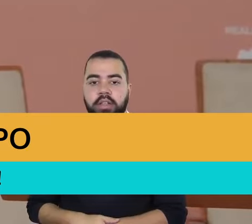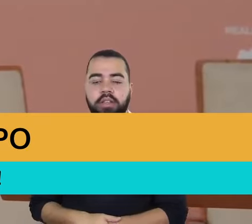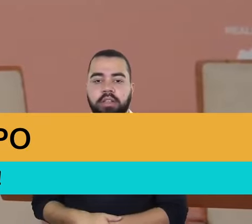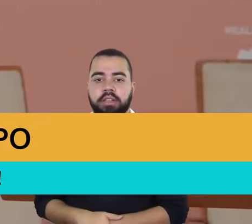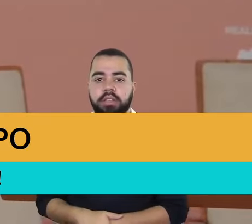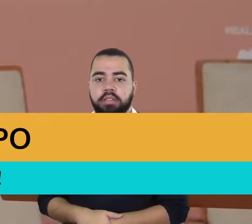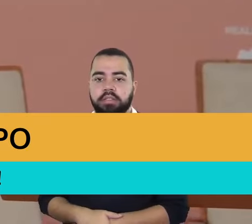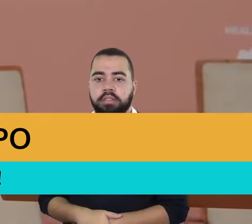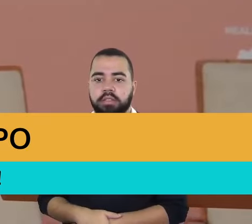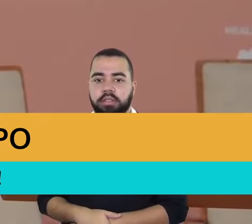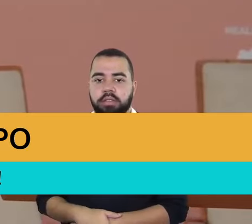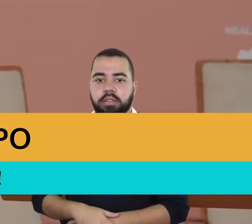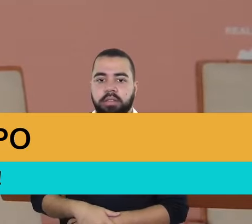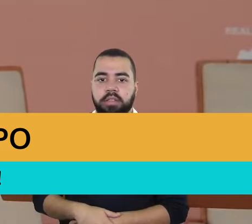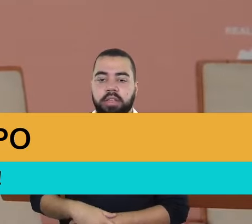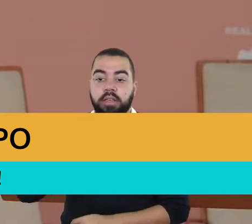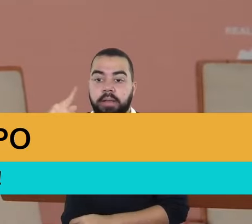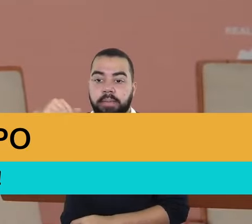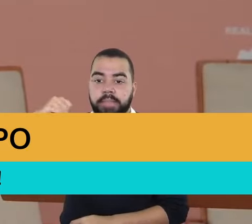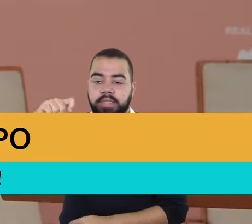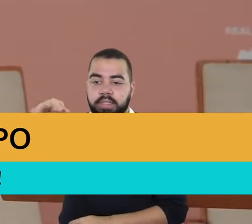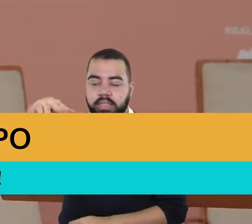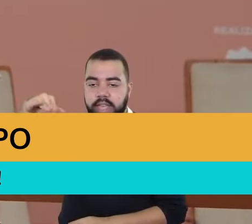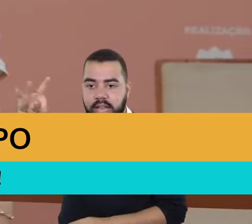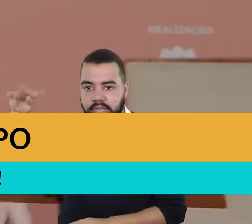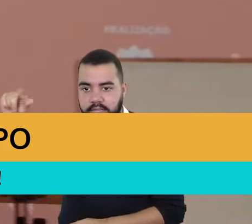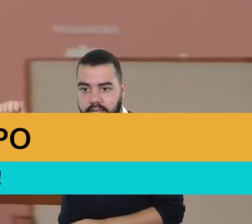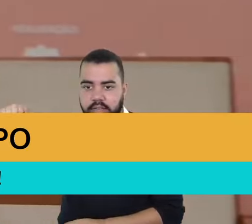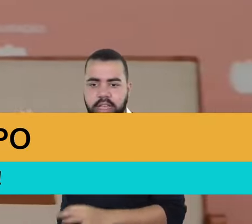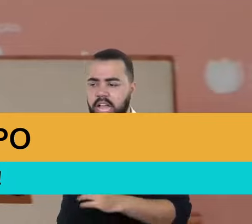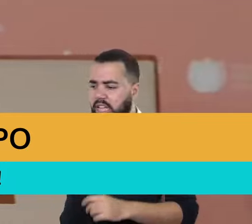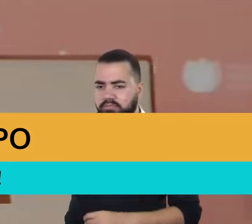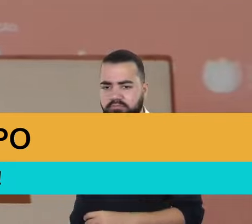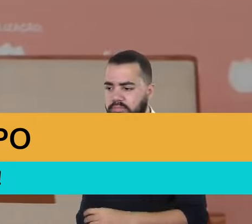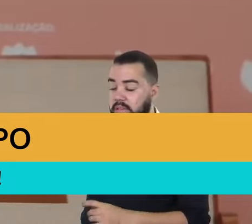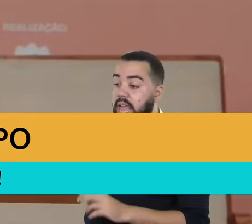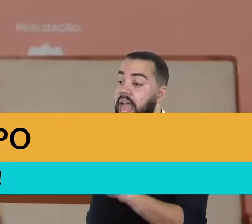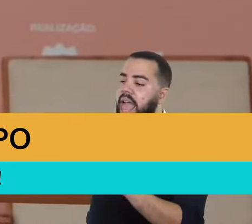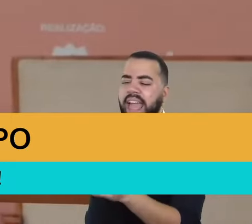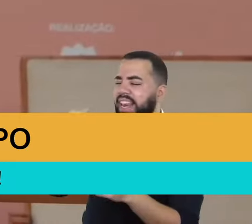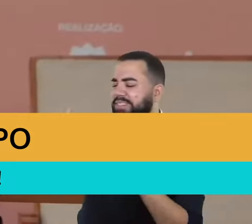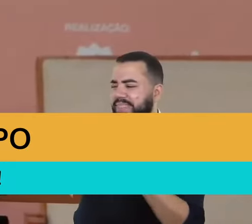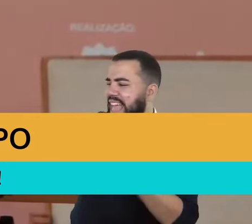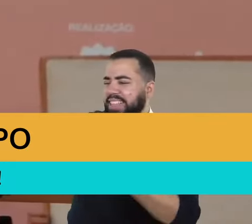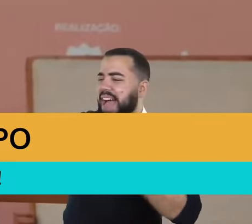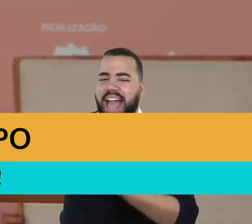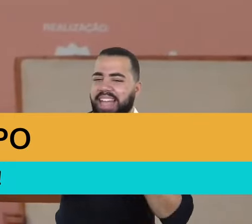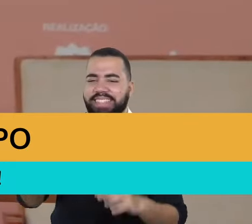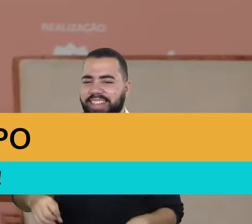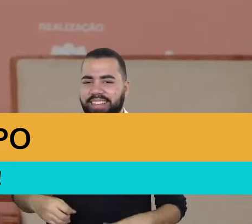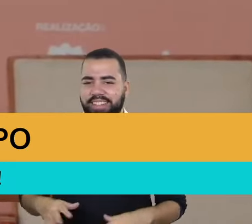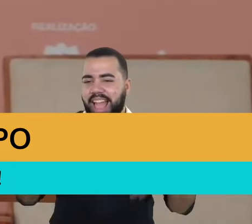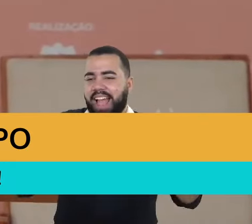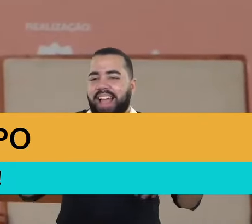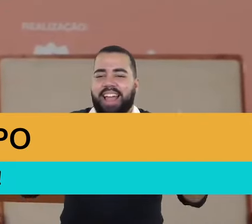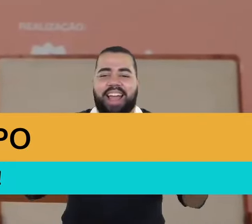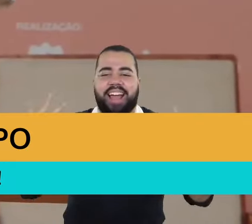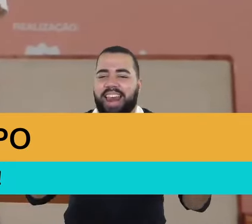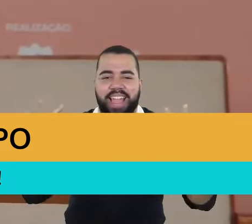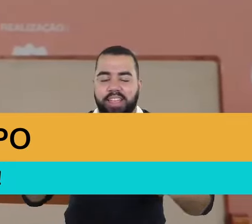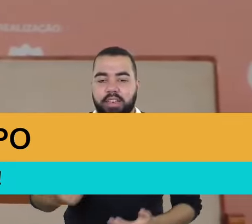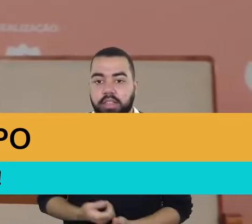como que é o do... Psiquiatra infantil e tudo mais. Falava assim, ah não, ela é espoleta. Porque há 20 anos atrás falava de autismo,